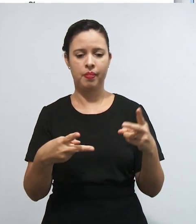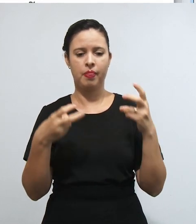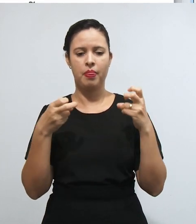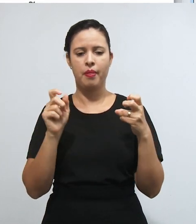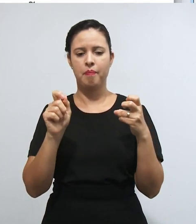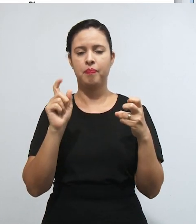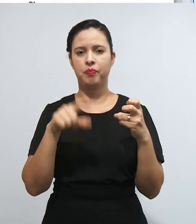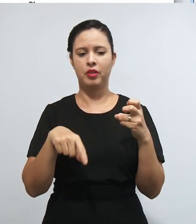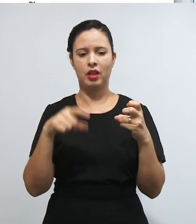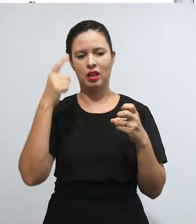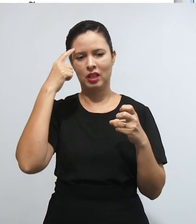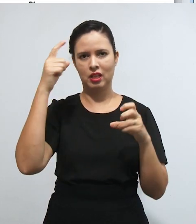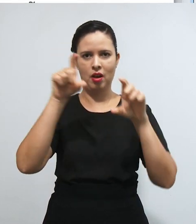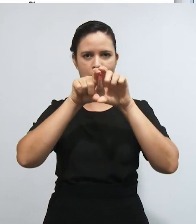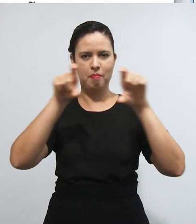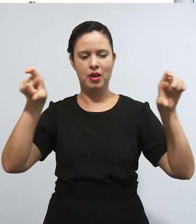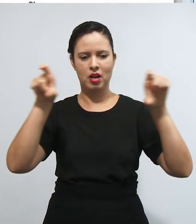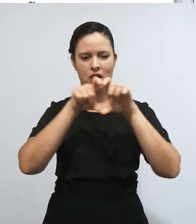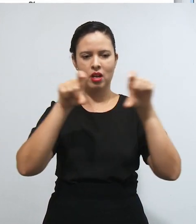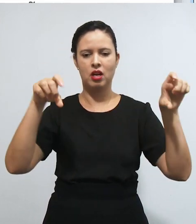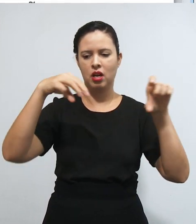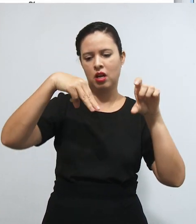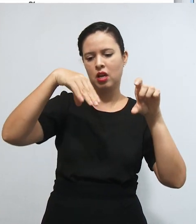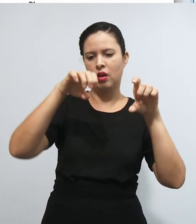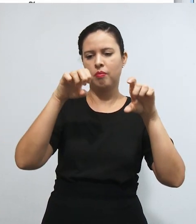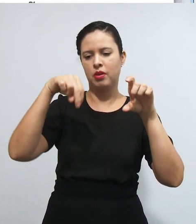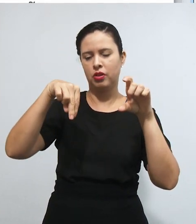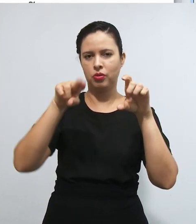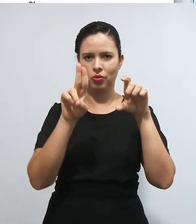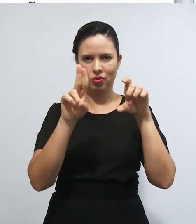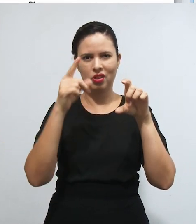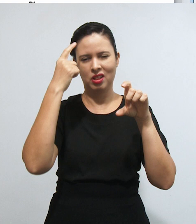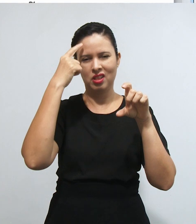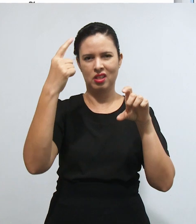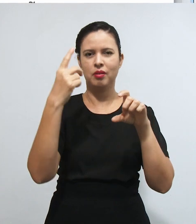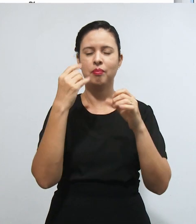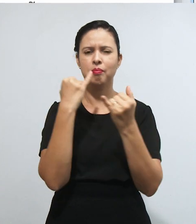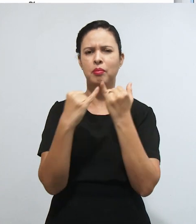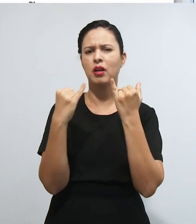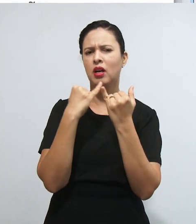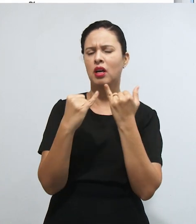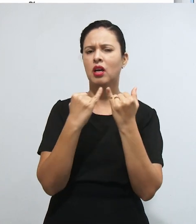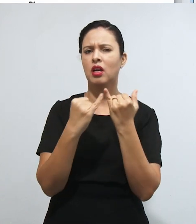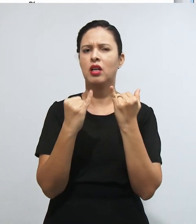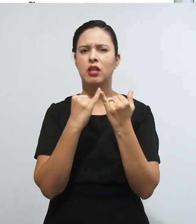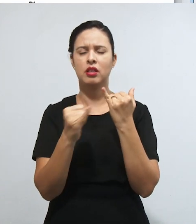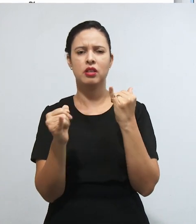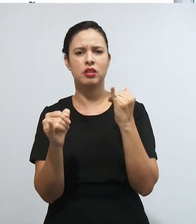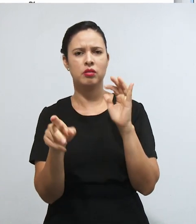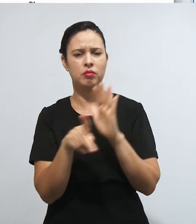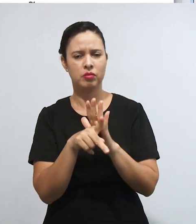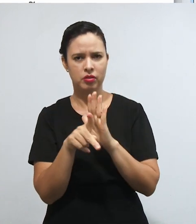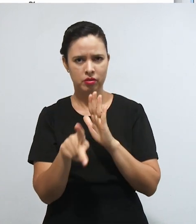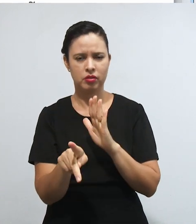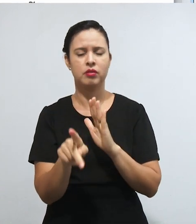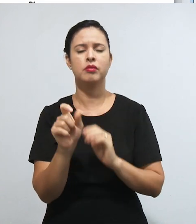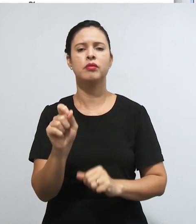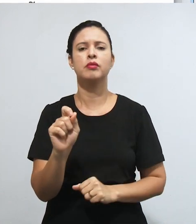observar é a barra da página inicial. Está muito similar ao que nós já vimos,